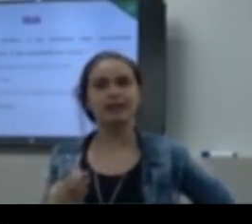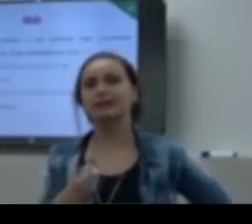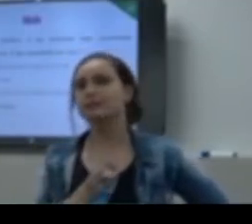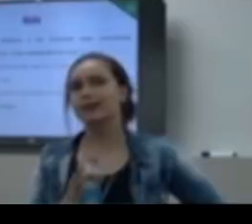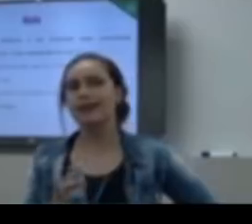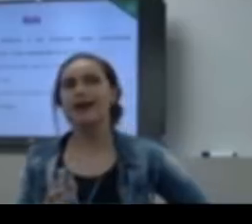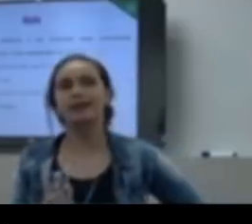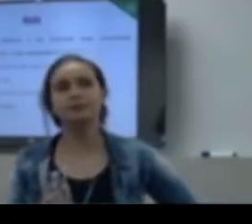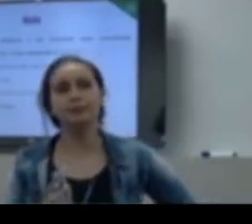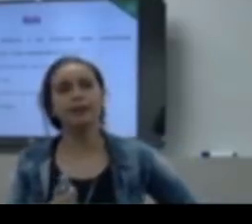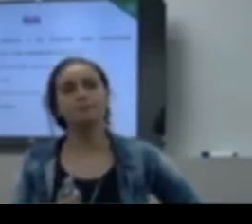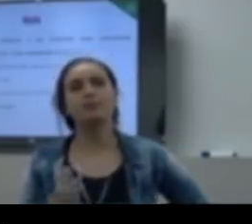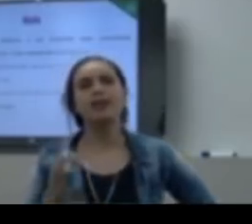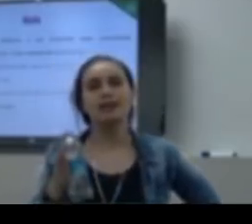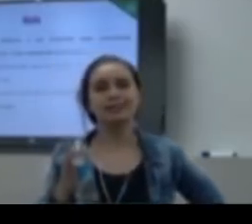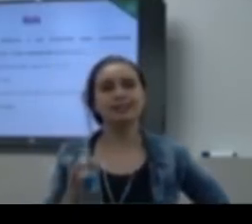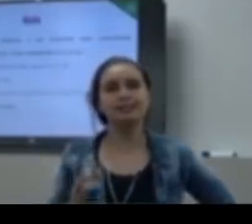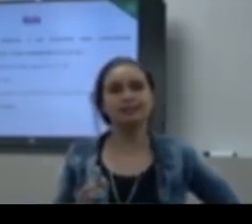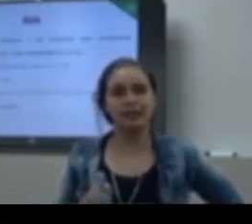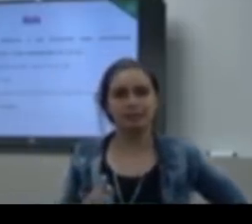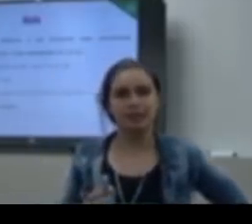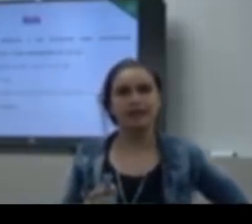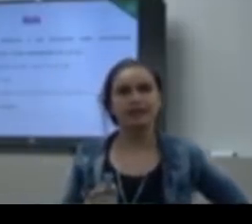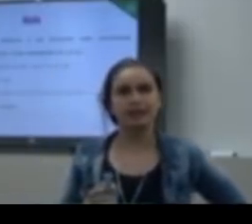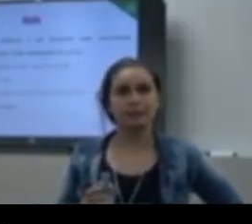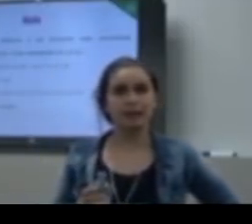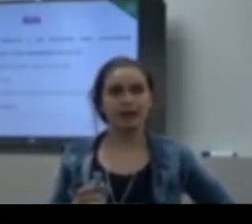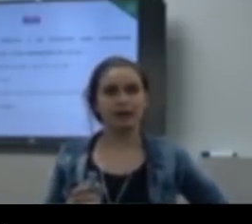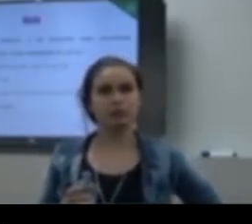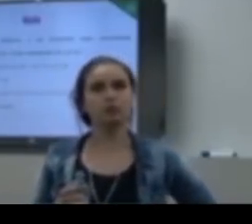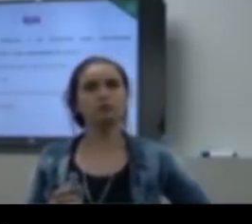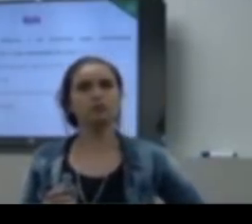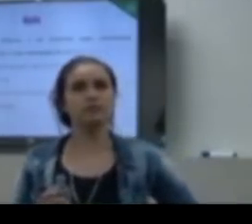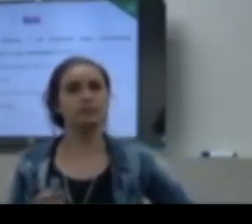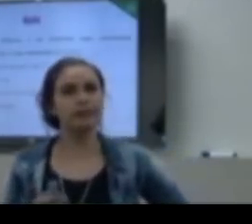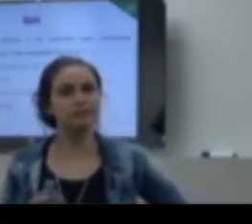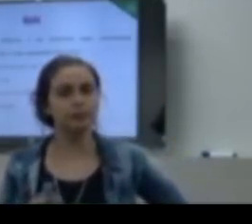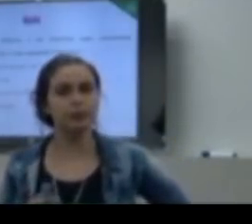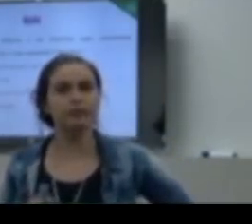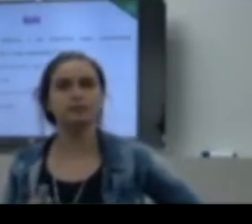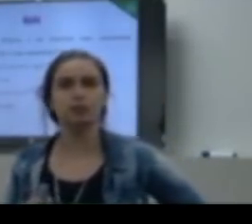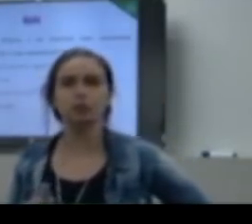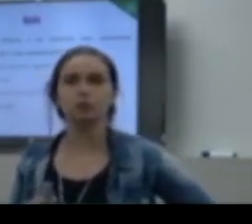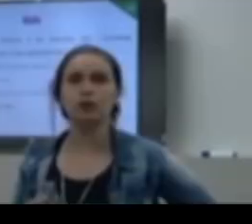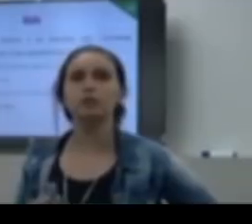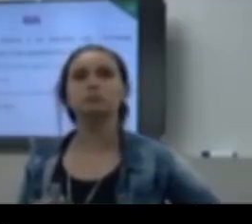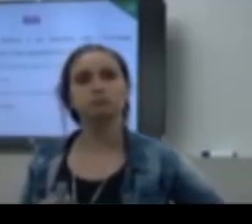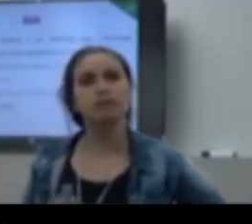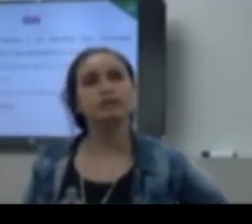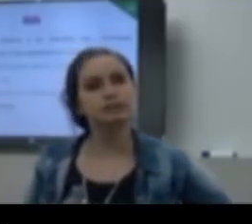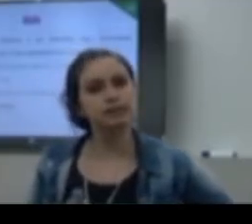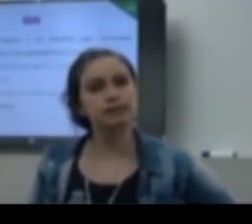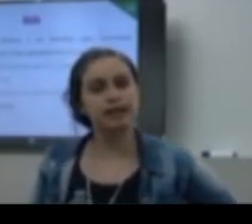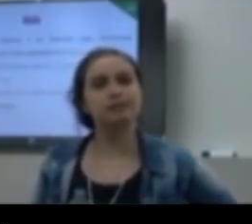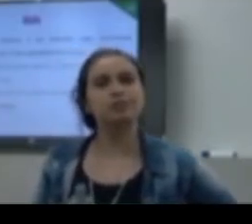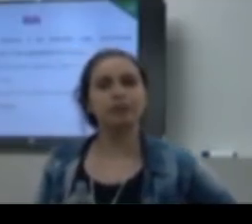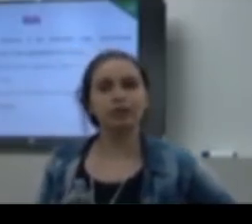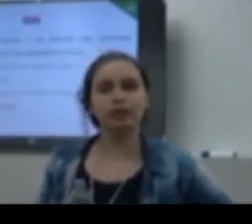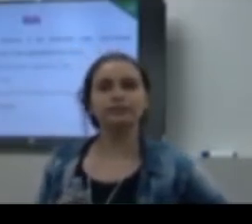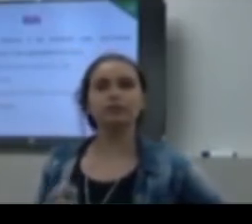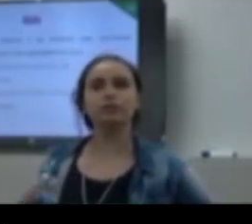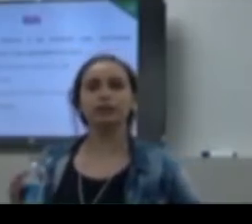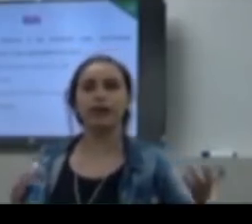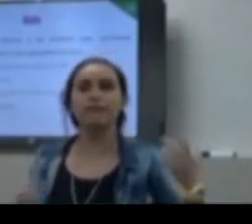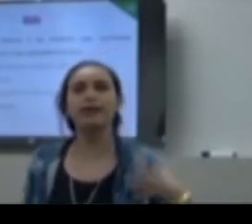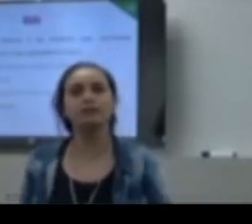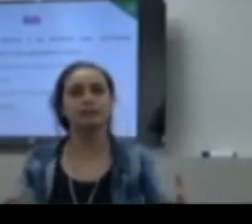nutrientes, tá? Então, está errado também. Letra C, clima ameno, com chuvas bem distribuídas ao longo do ano. Sim, né? A gente